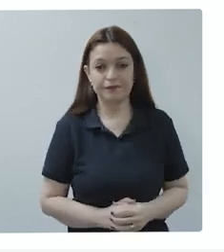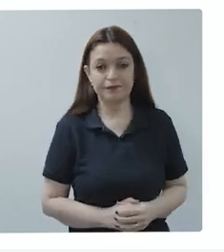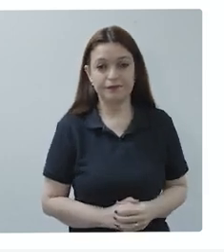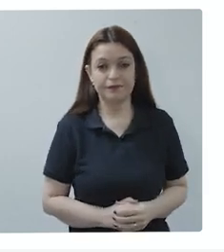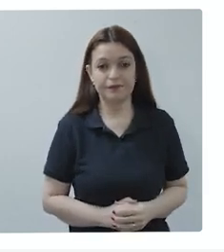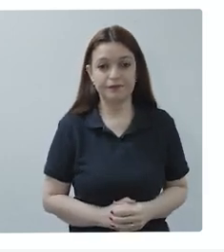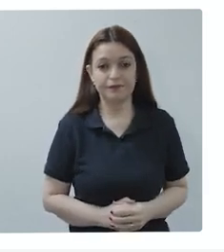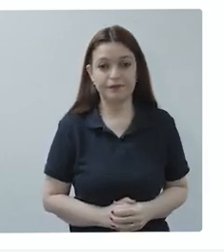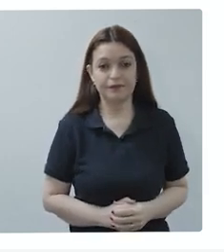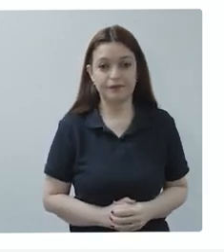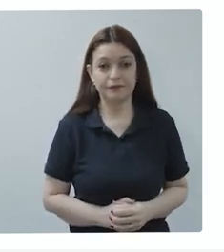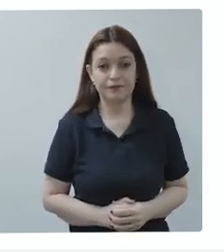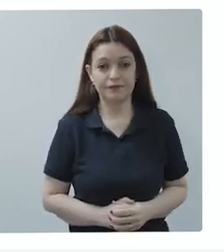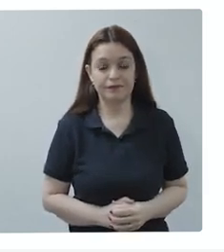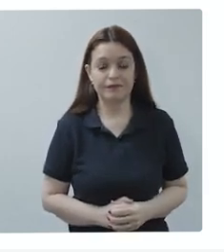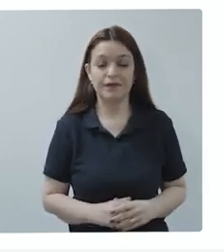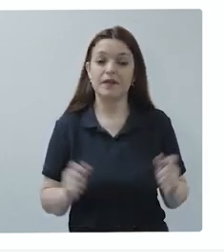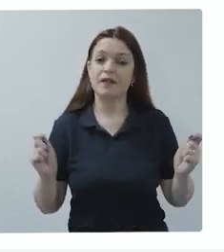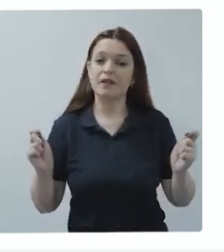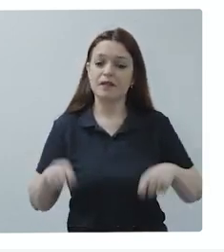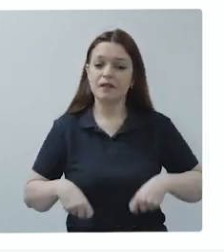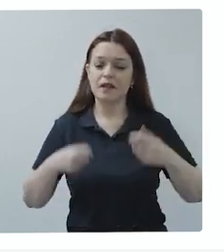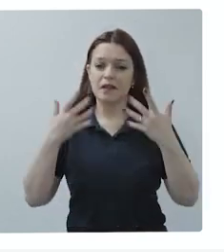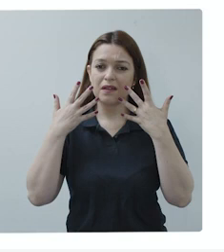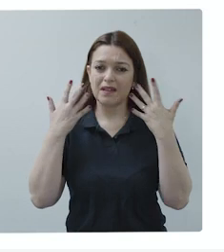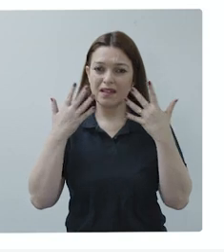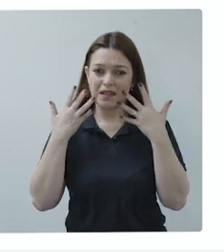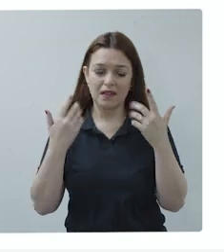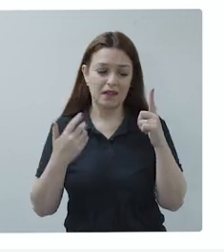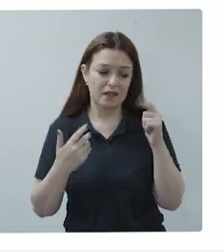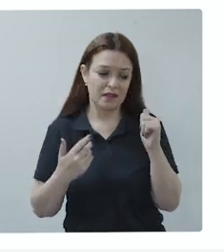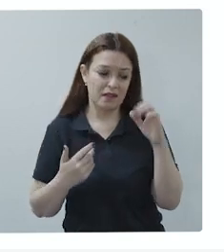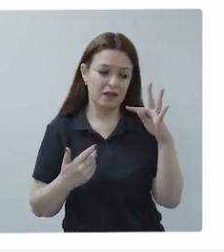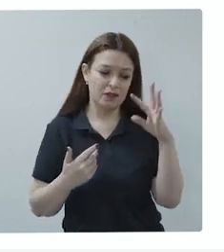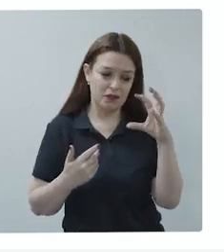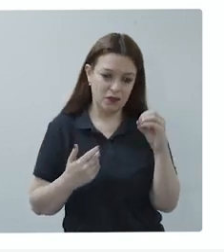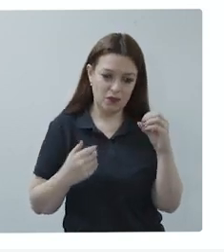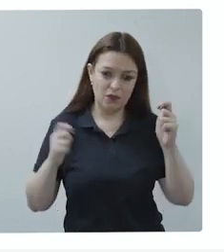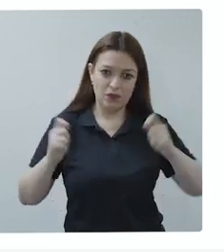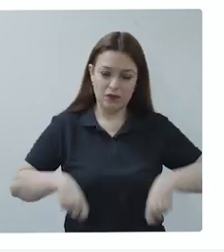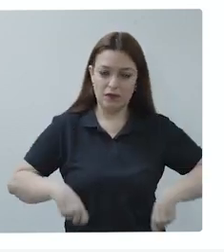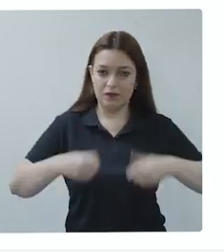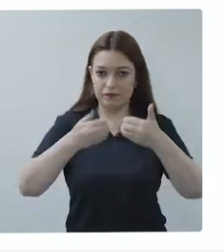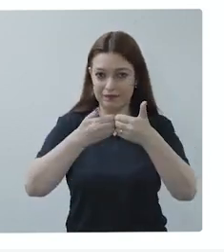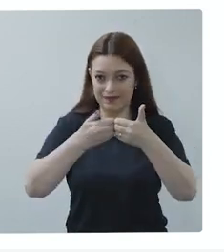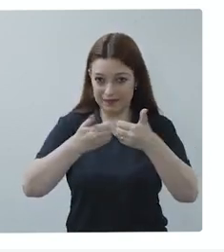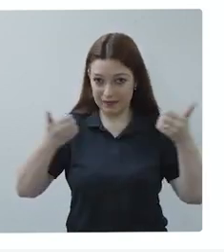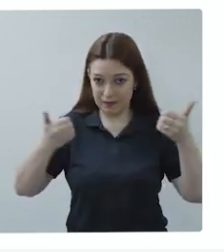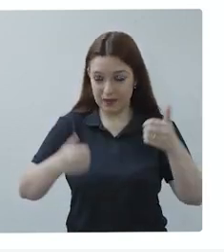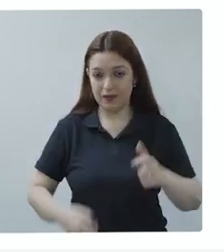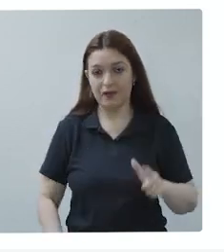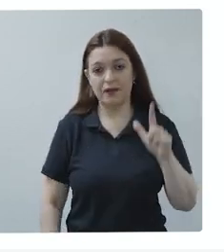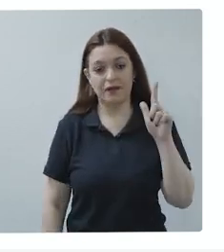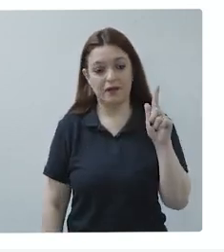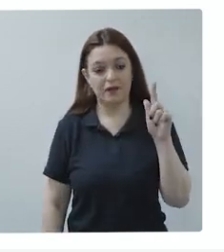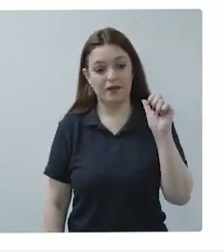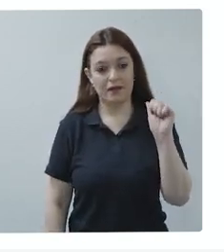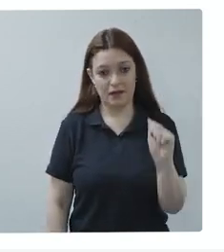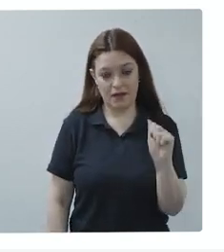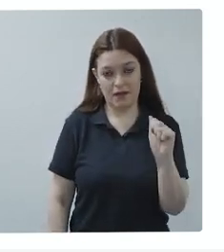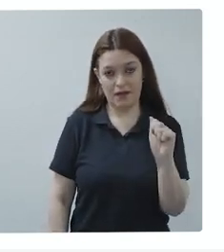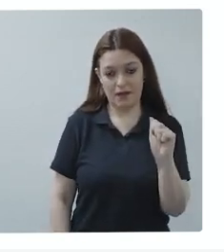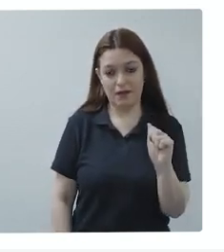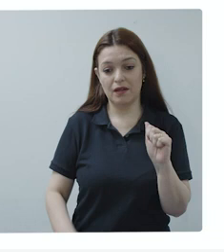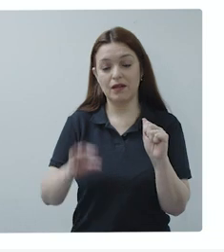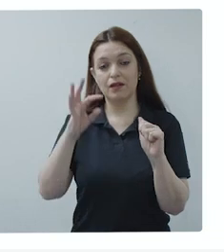Para formarmos a palavra gato, a primeira sílaba é a sílaba ga, seguido da